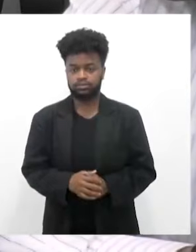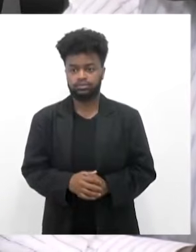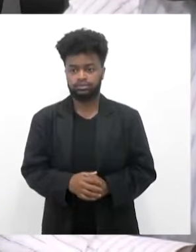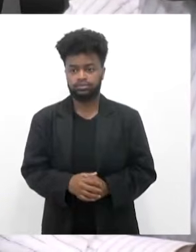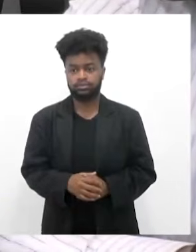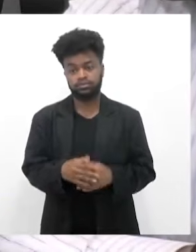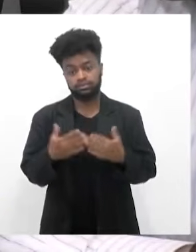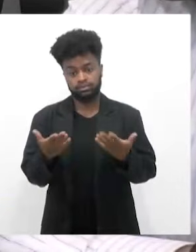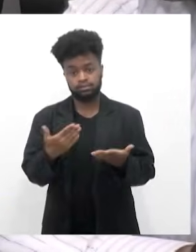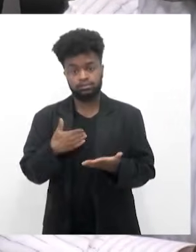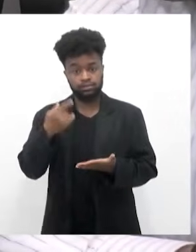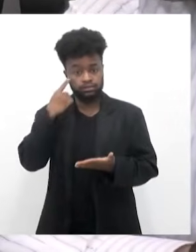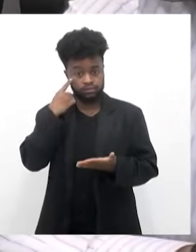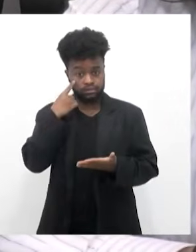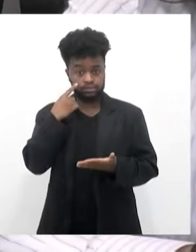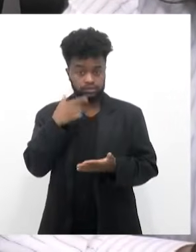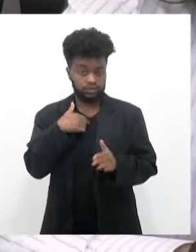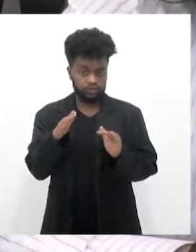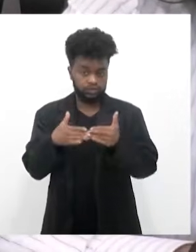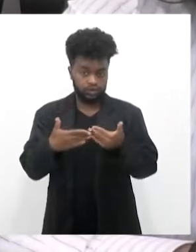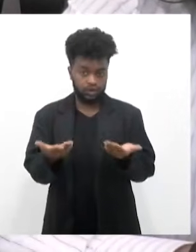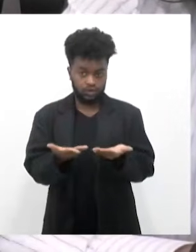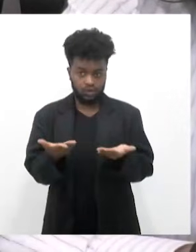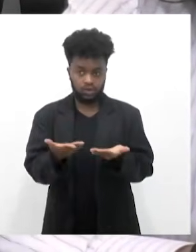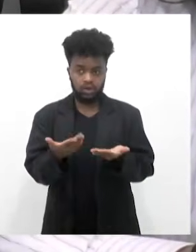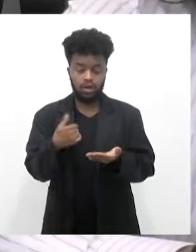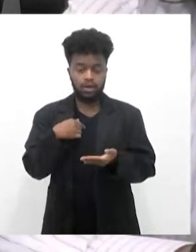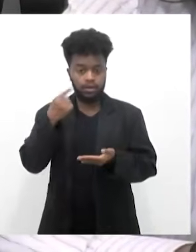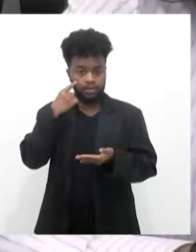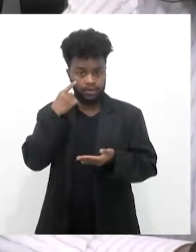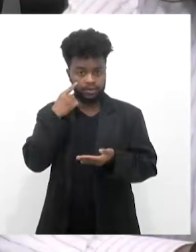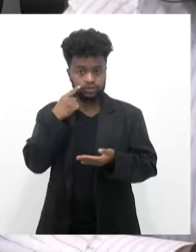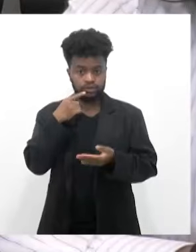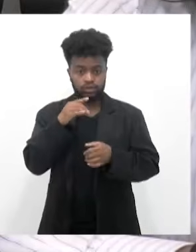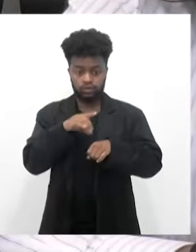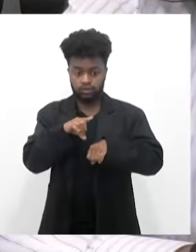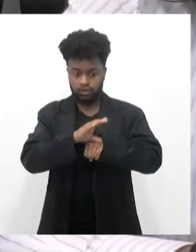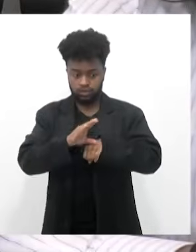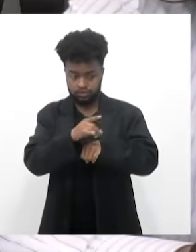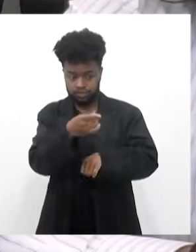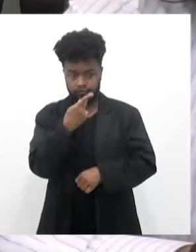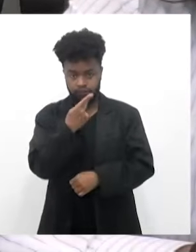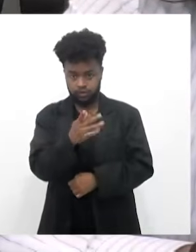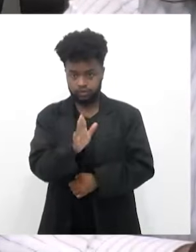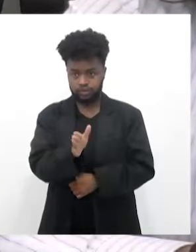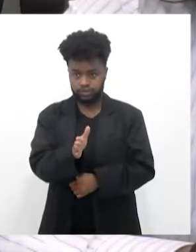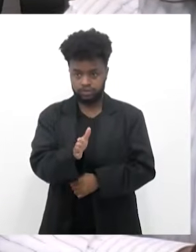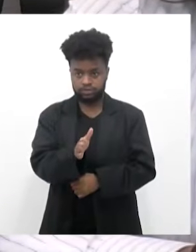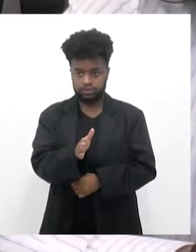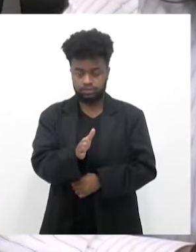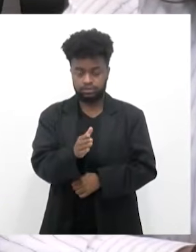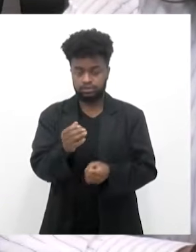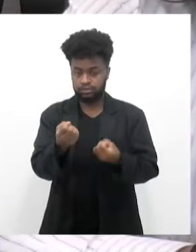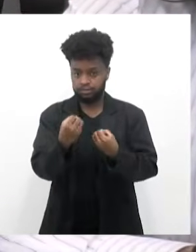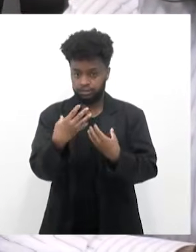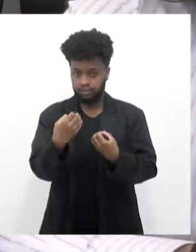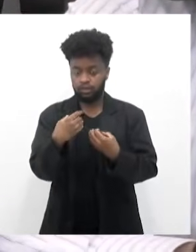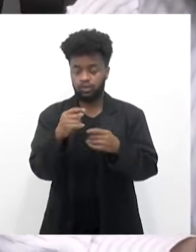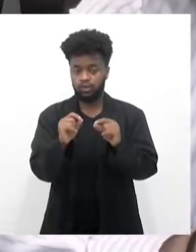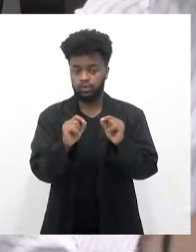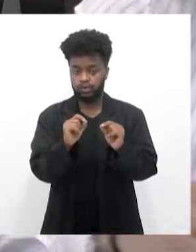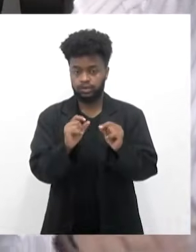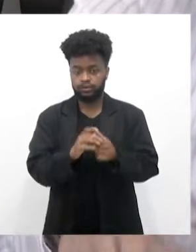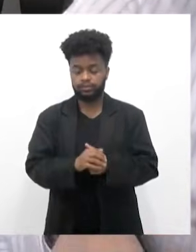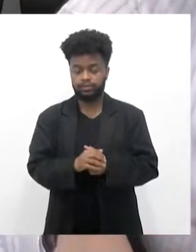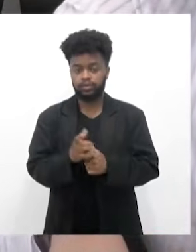Então, penso aqui, para finalizar, que a Constituição, mencionada aqui várias vezes, ela nos ensina